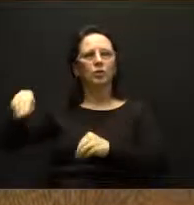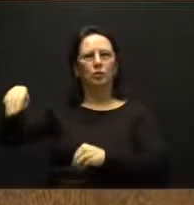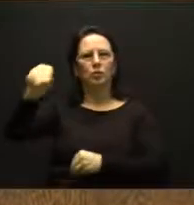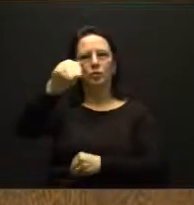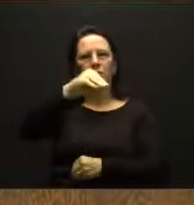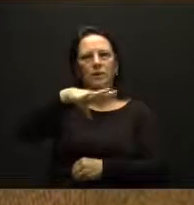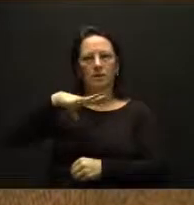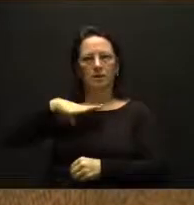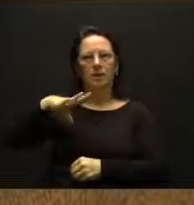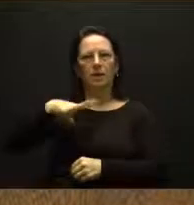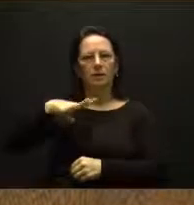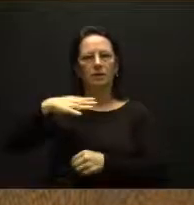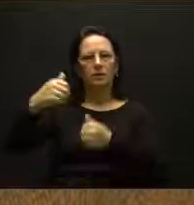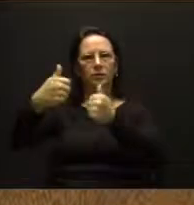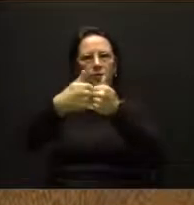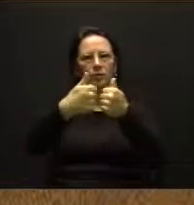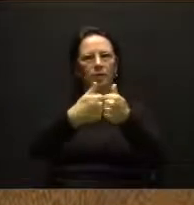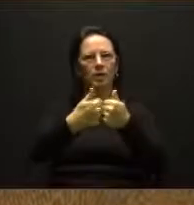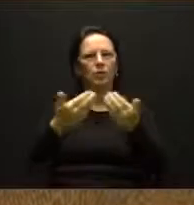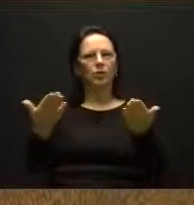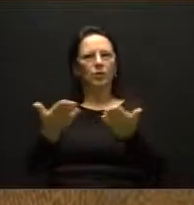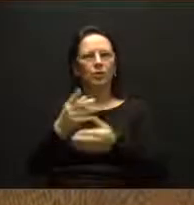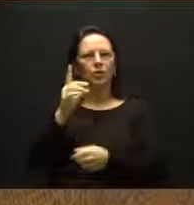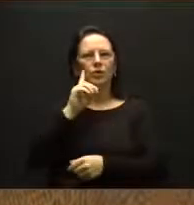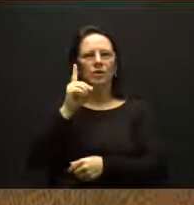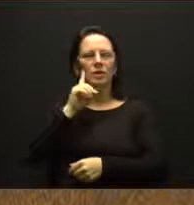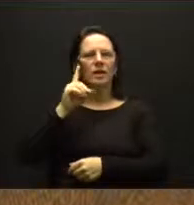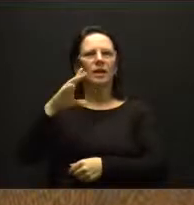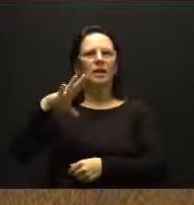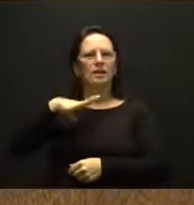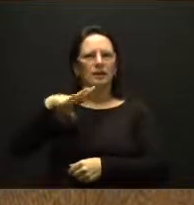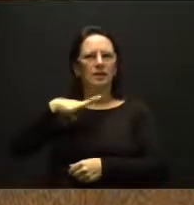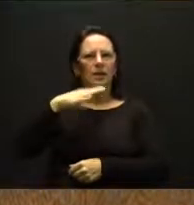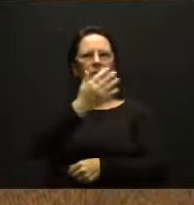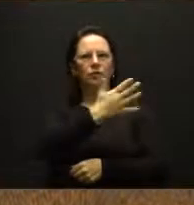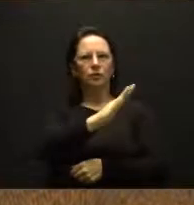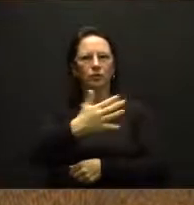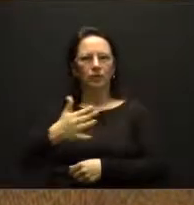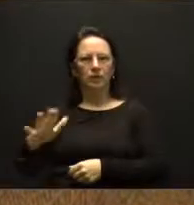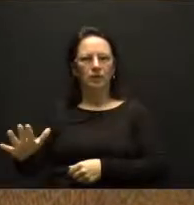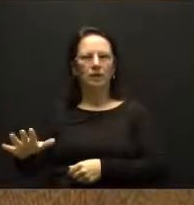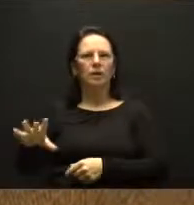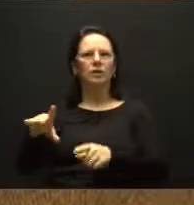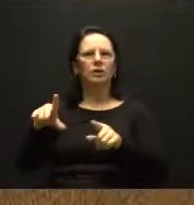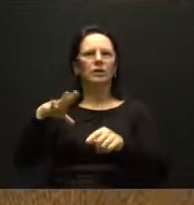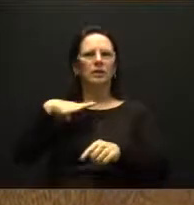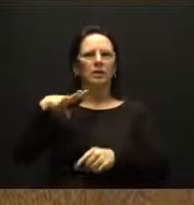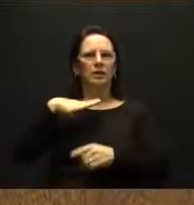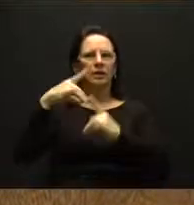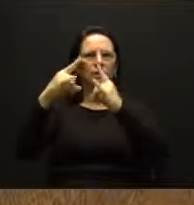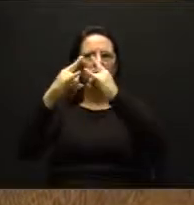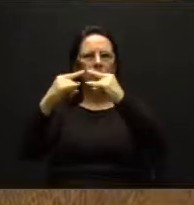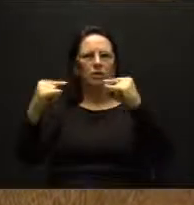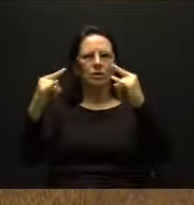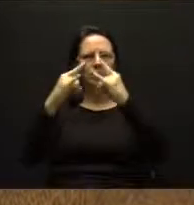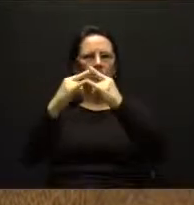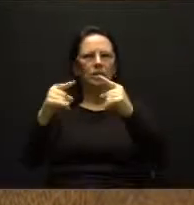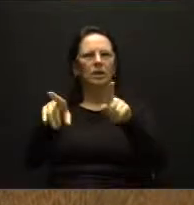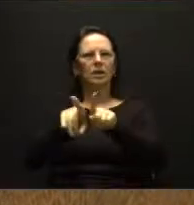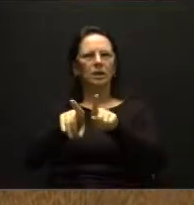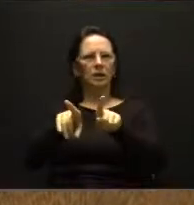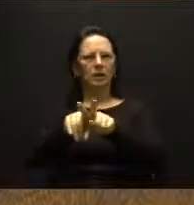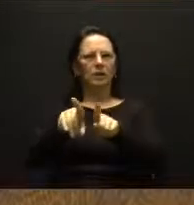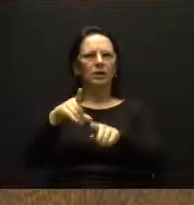onde hoje em dia as cidades de santos são vicente possui eficaz meio de transporte